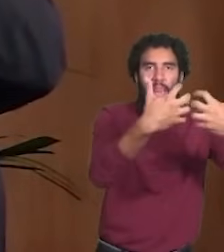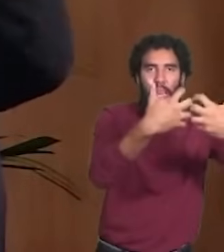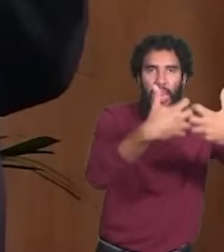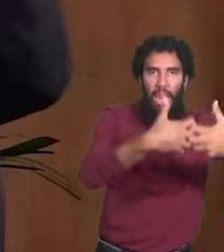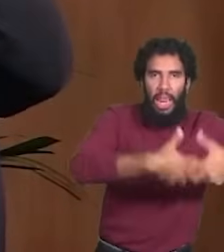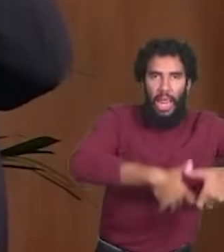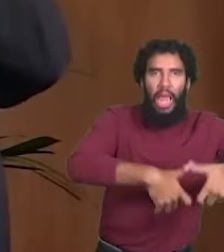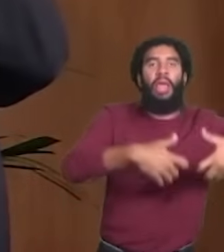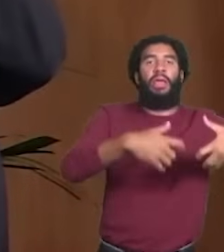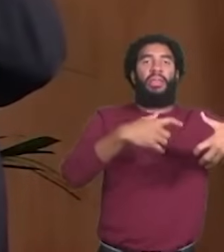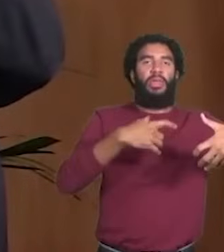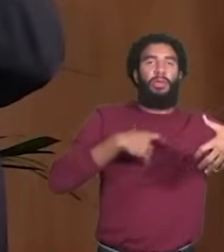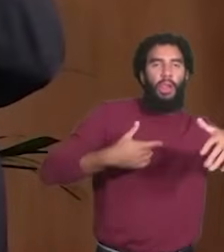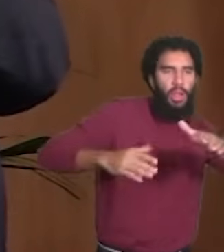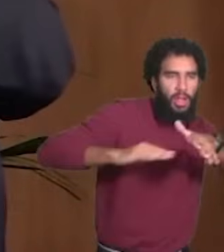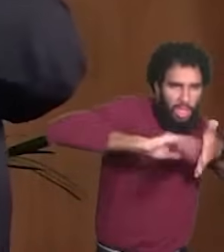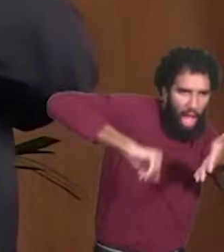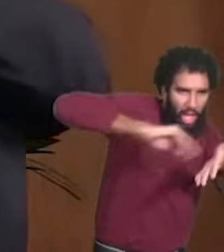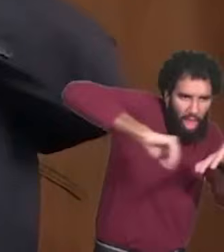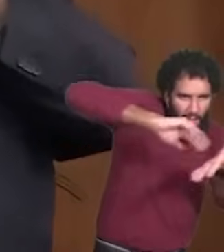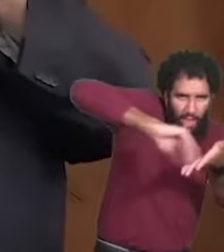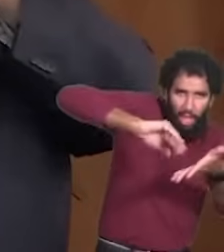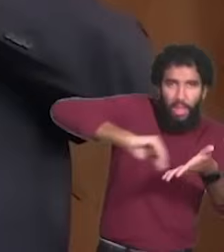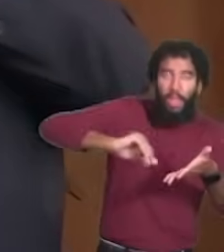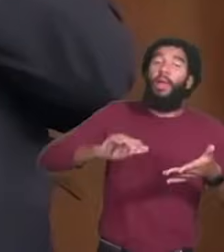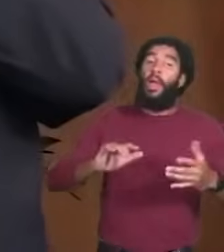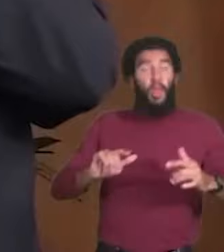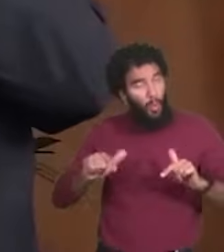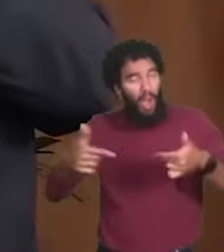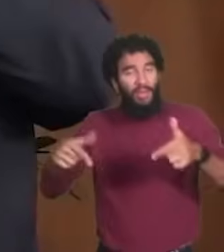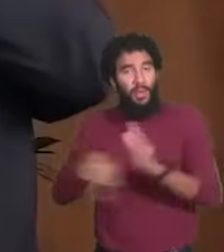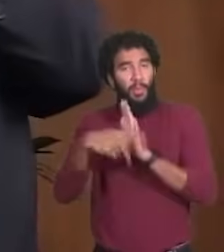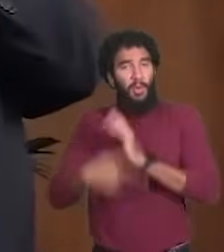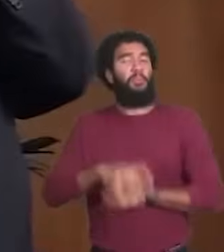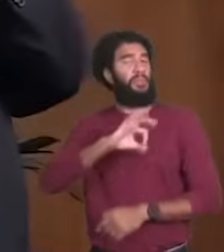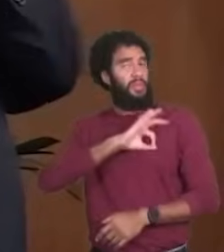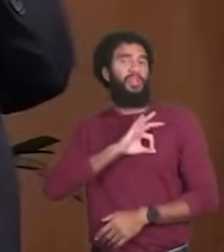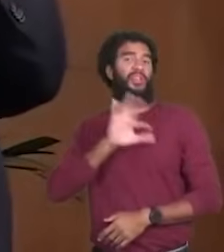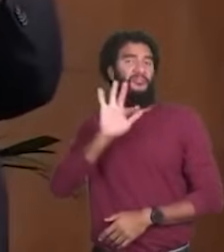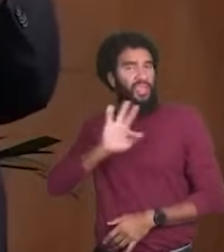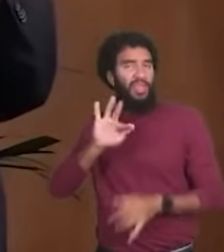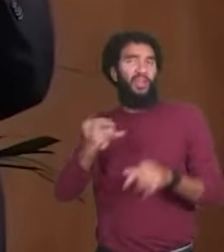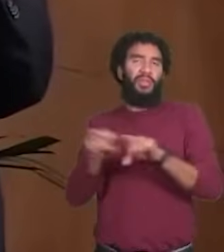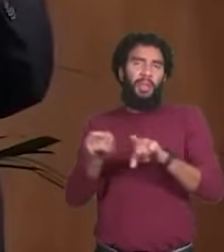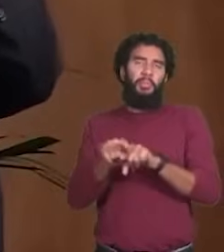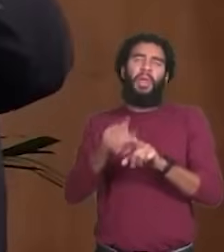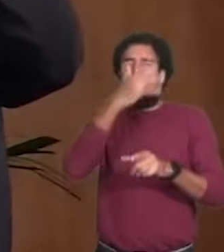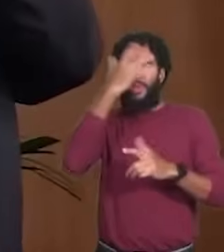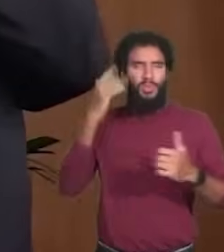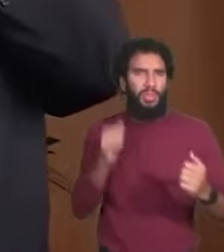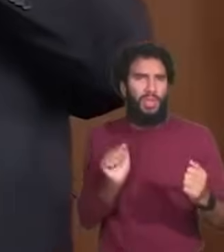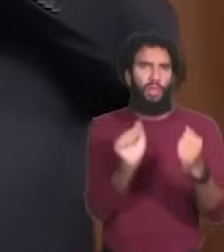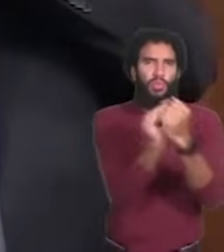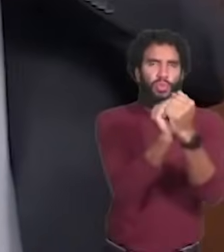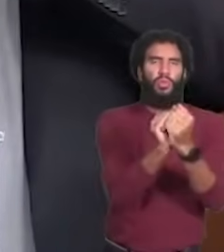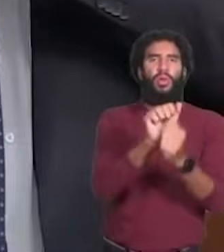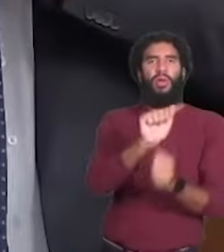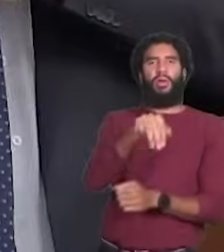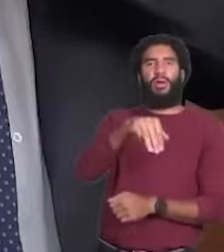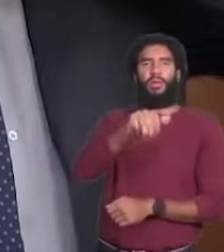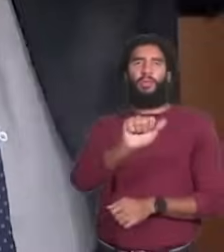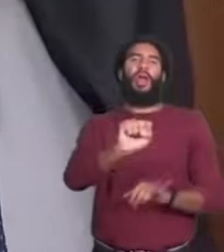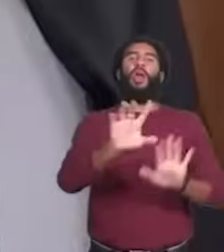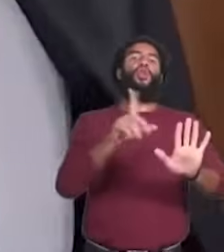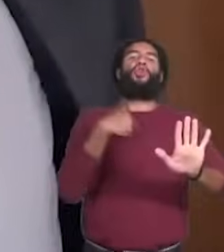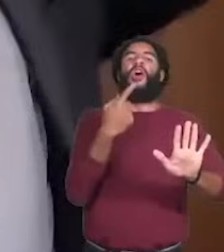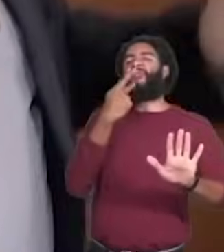do Rio da Amazônia ação da polícia federal também do nosso parceiro do Ibama nós não temos pretensão de